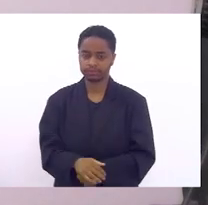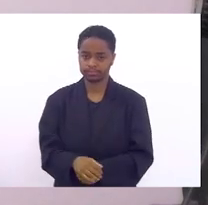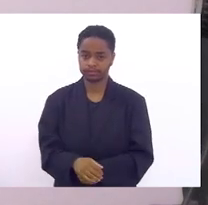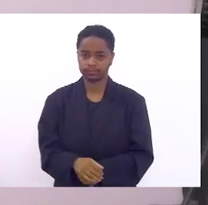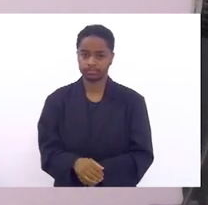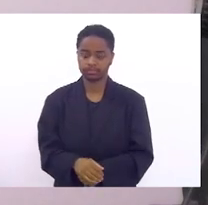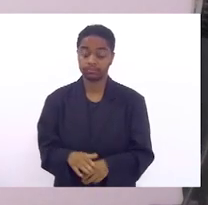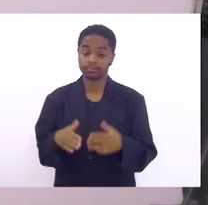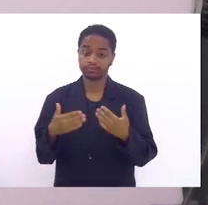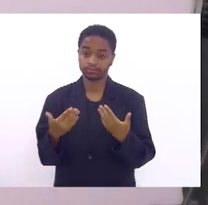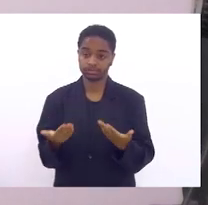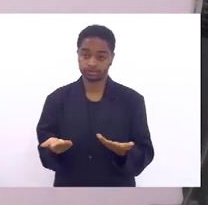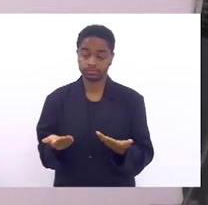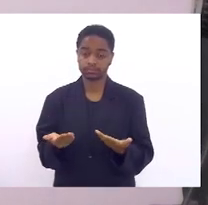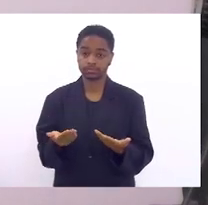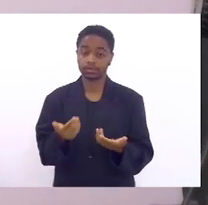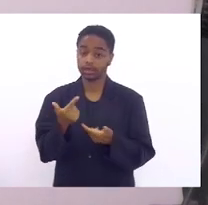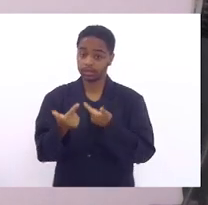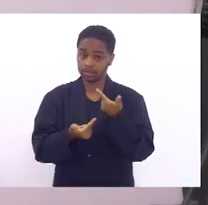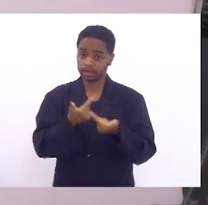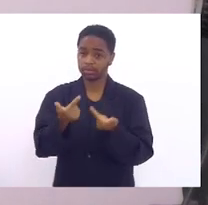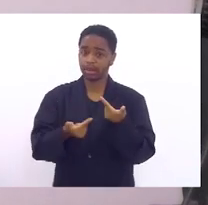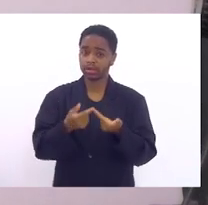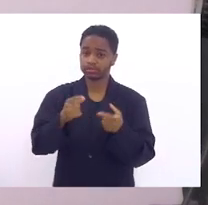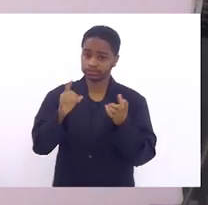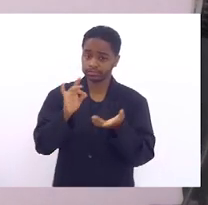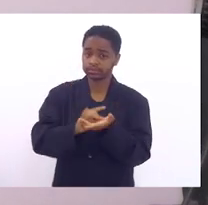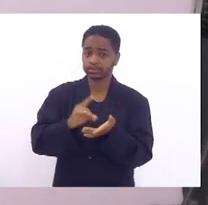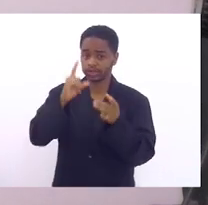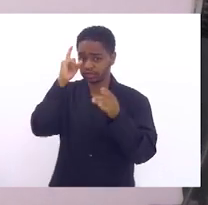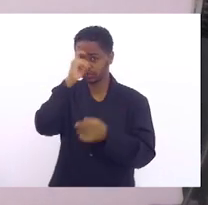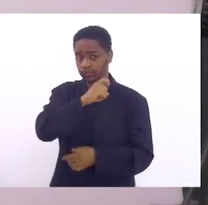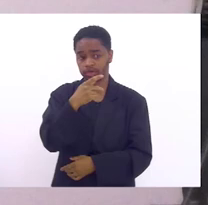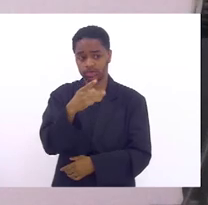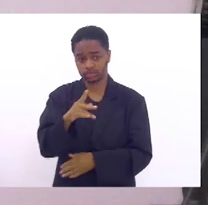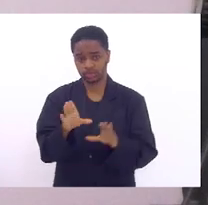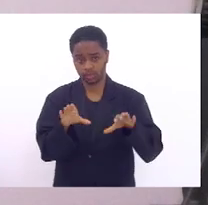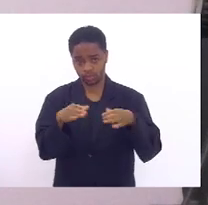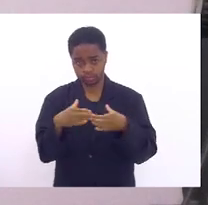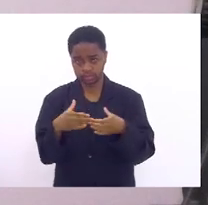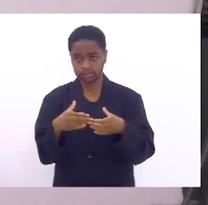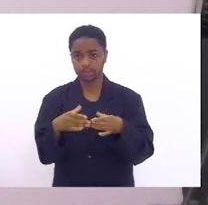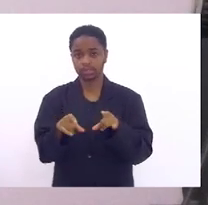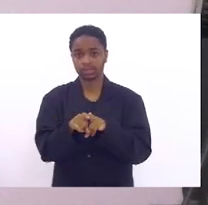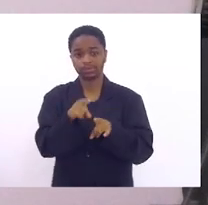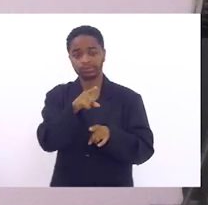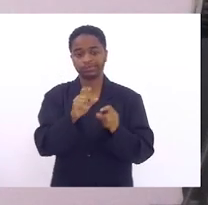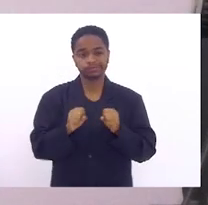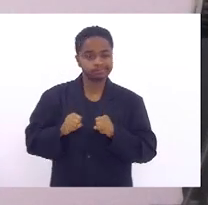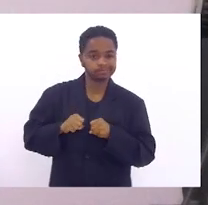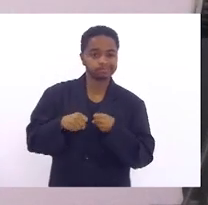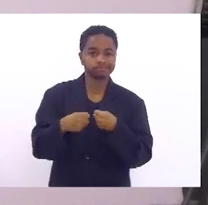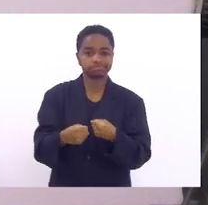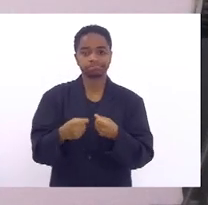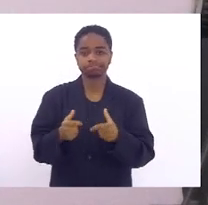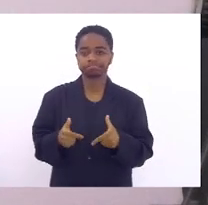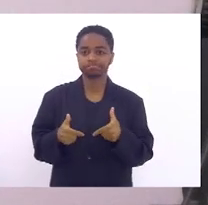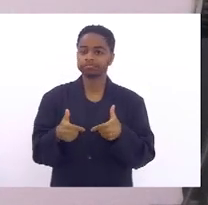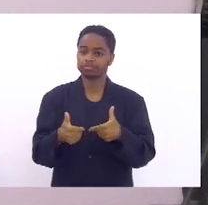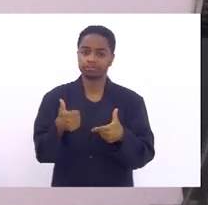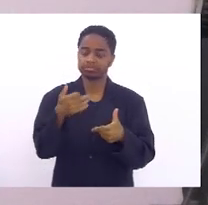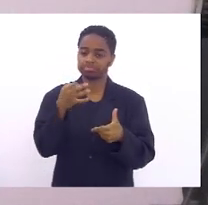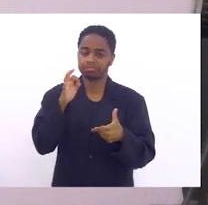eh Então esse é um trabalho árduo da sua comissão e que você tem feito de uma forma